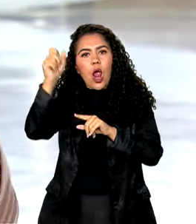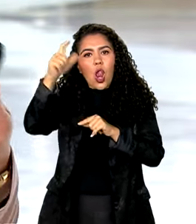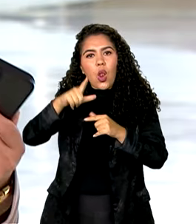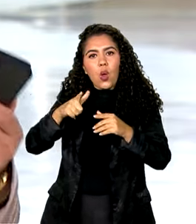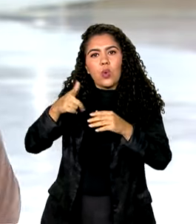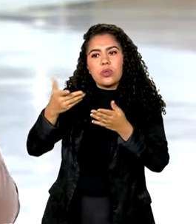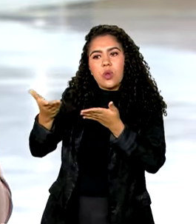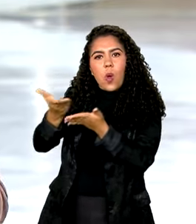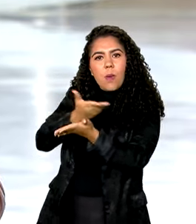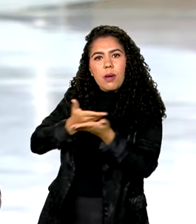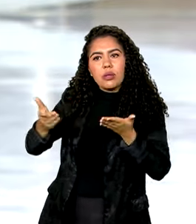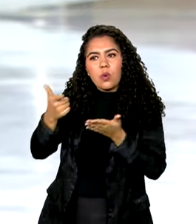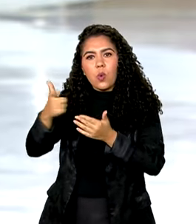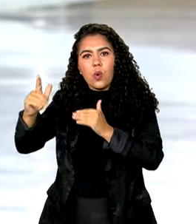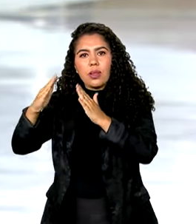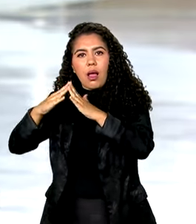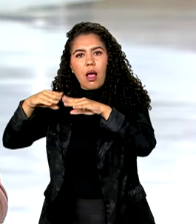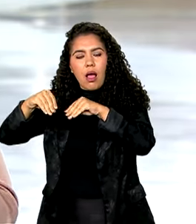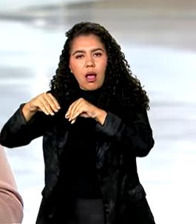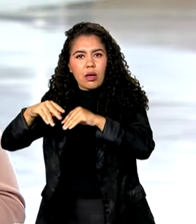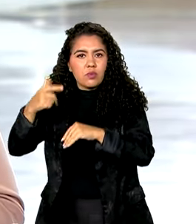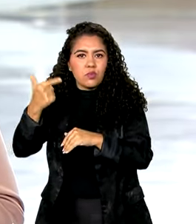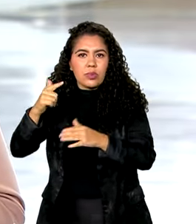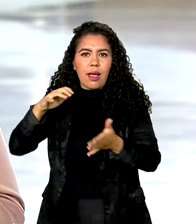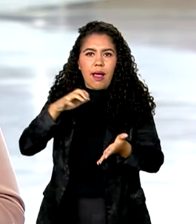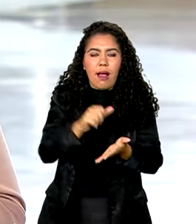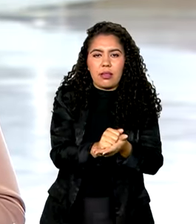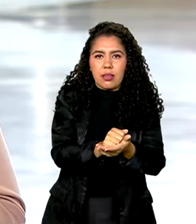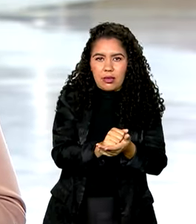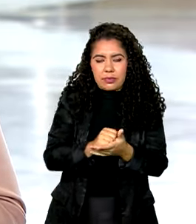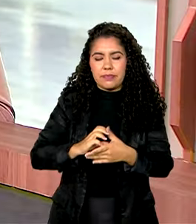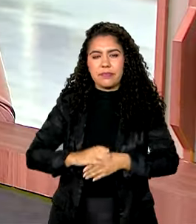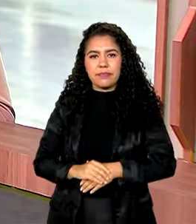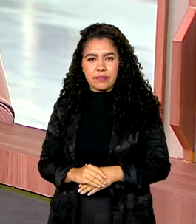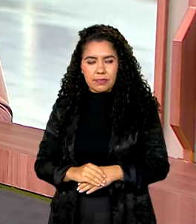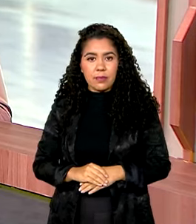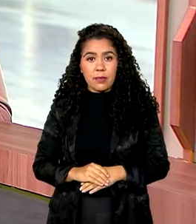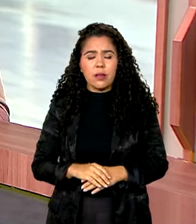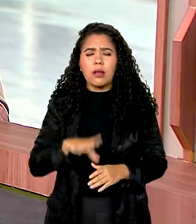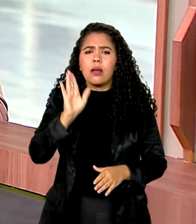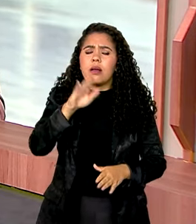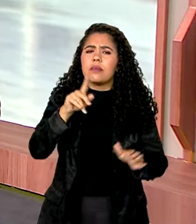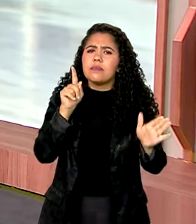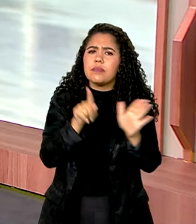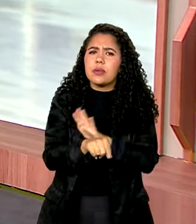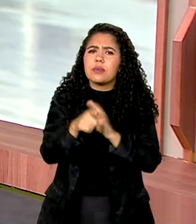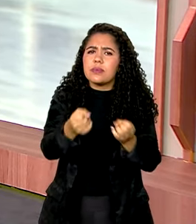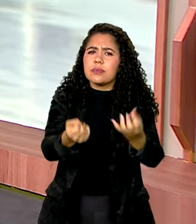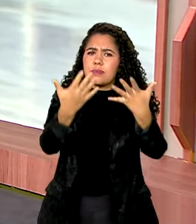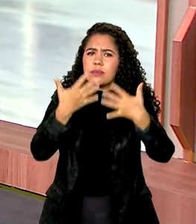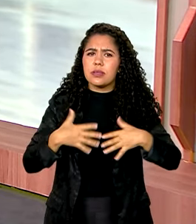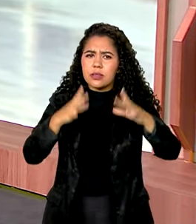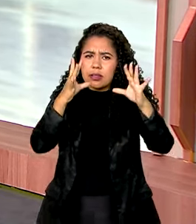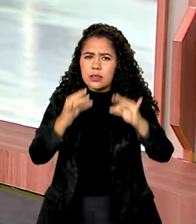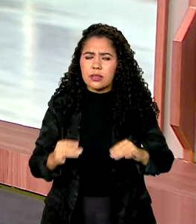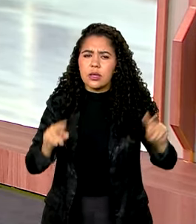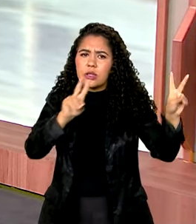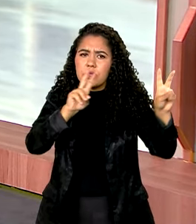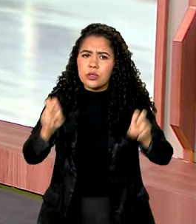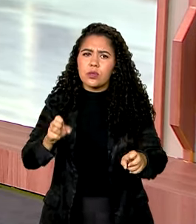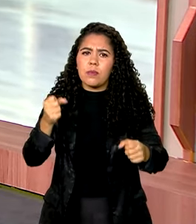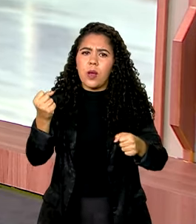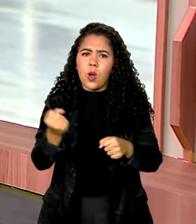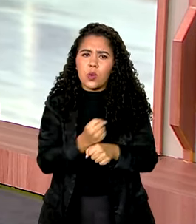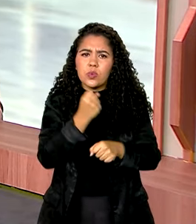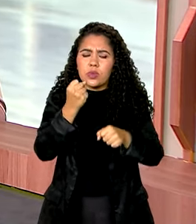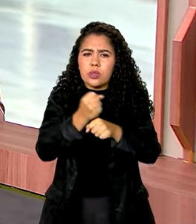com outro imóvel que não está cadastrado no sistema. Vanessa. Agora, Marcinha, fala com a gente desse anúncio da construção de cisternas